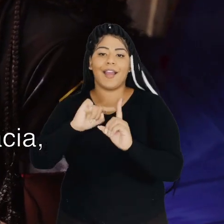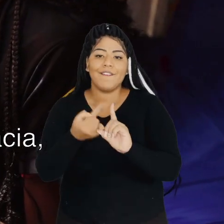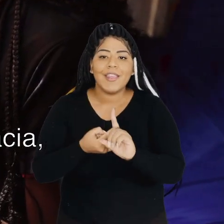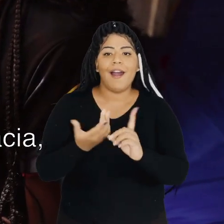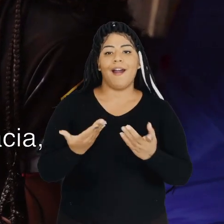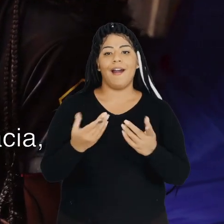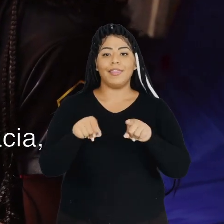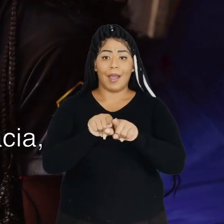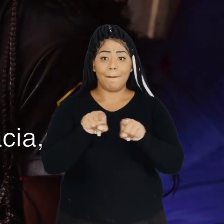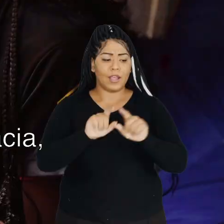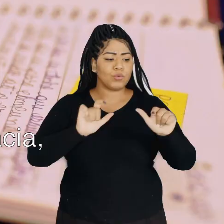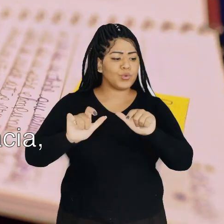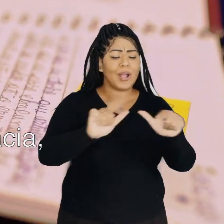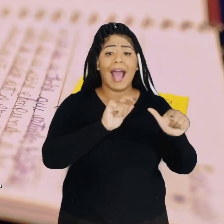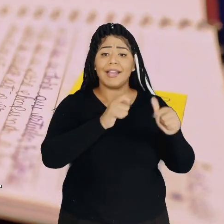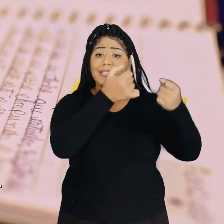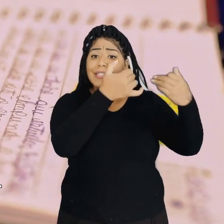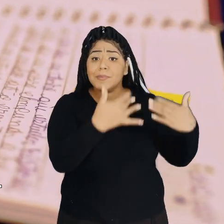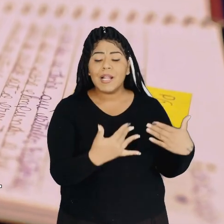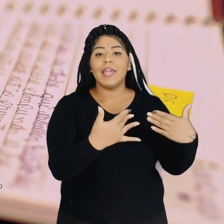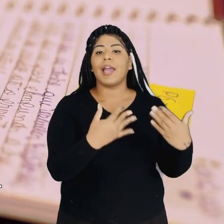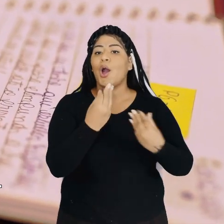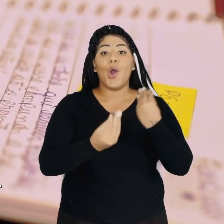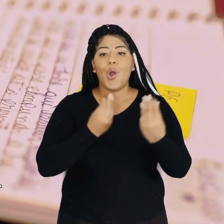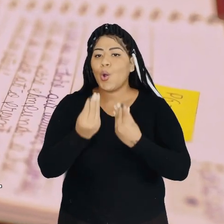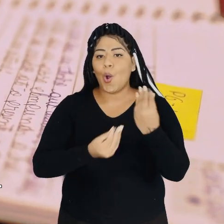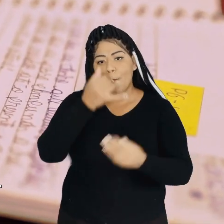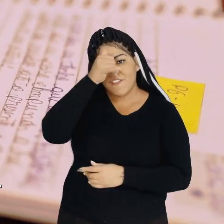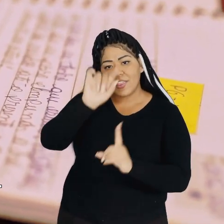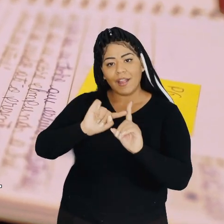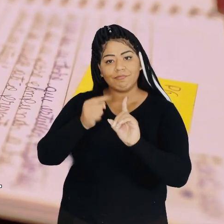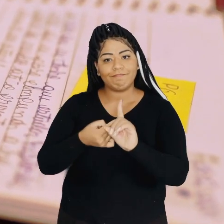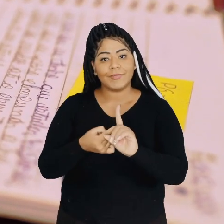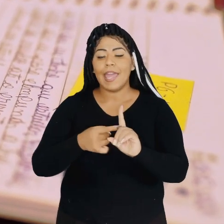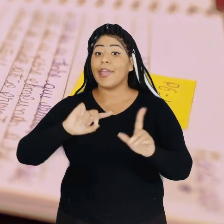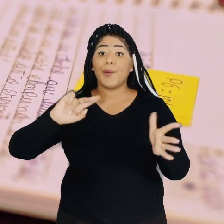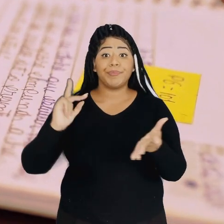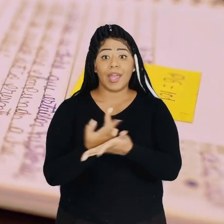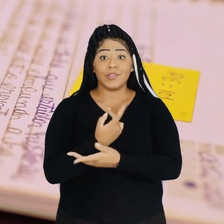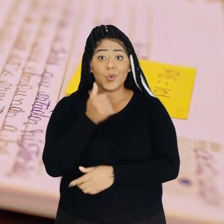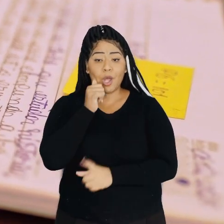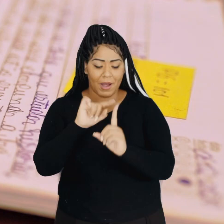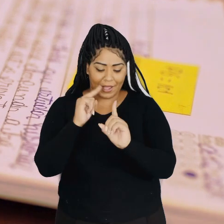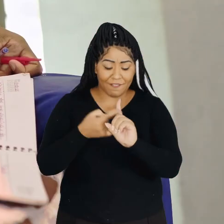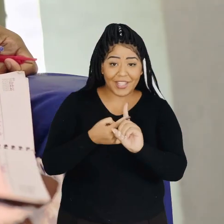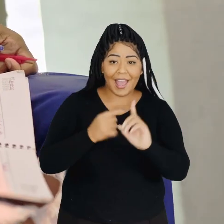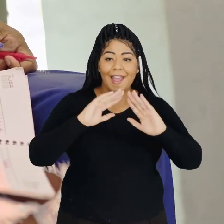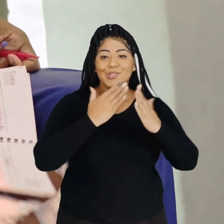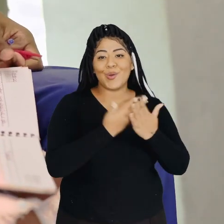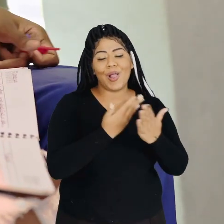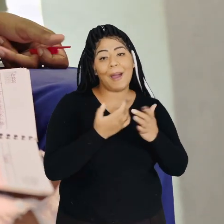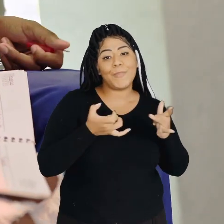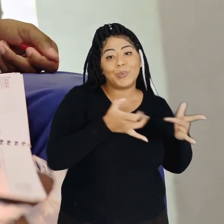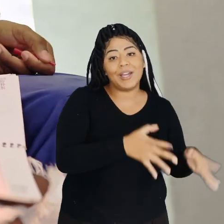num ginecologista, numa farmácia. E eu acho que as principais consequências são o abandono escolar,